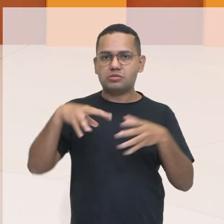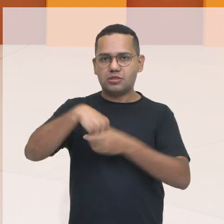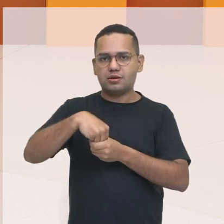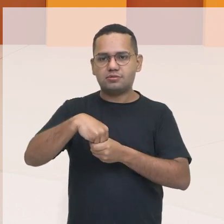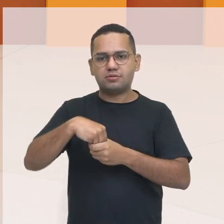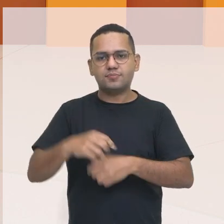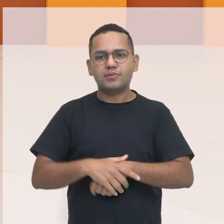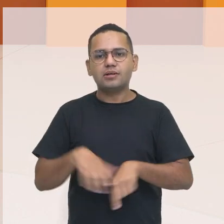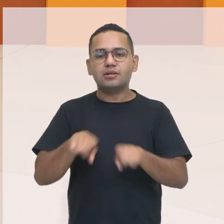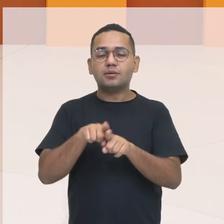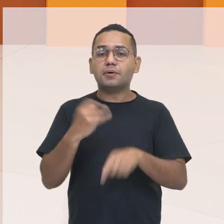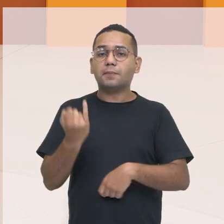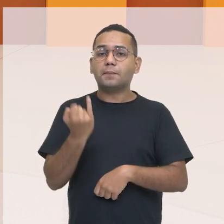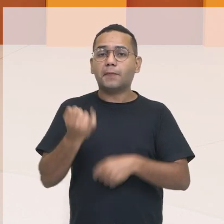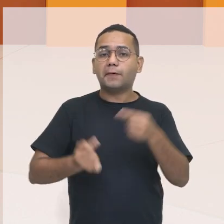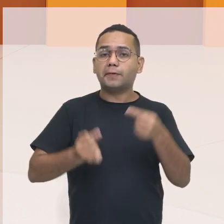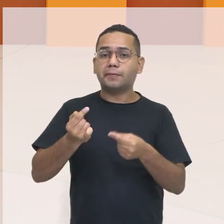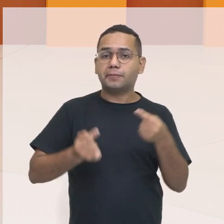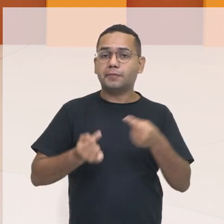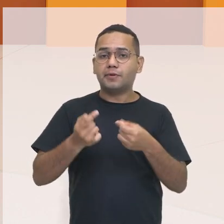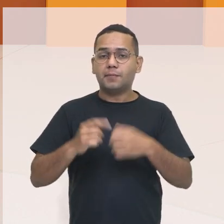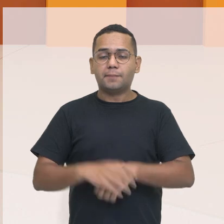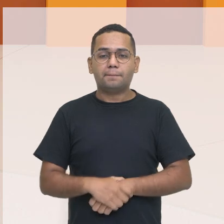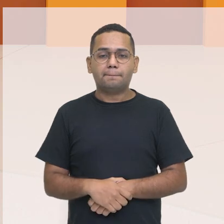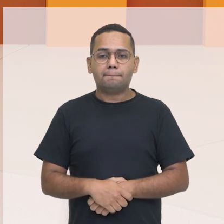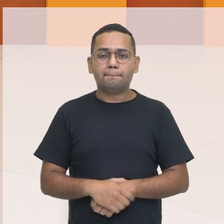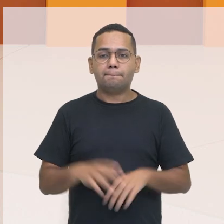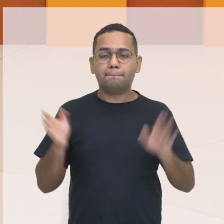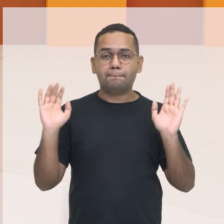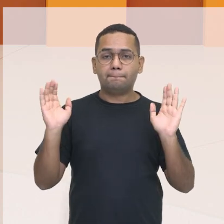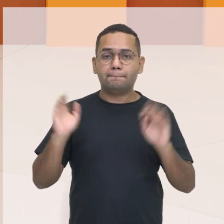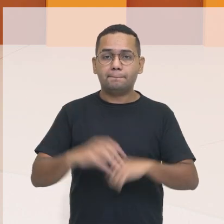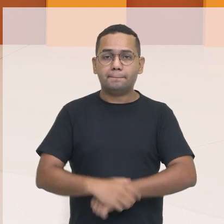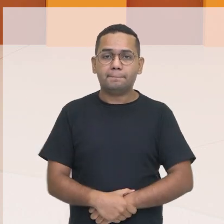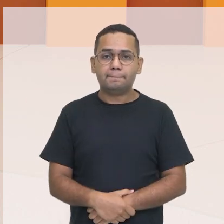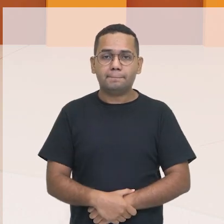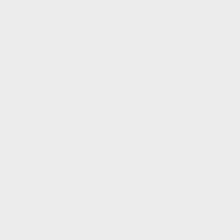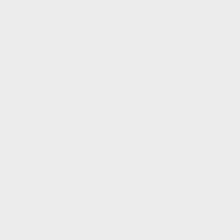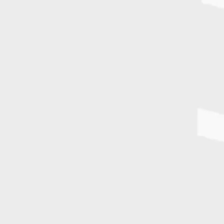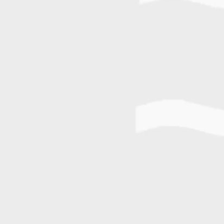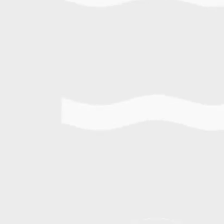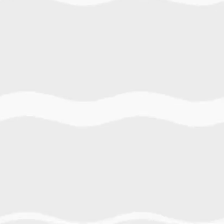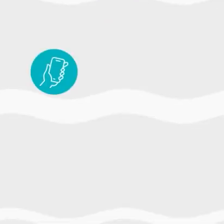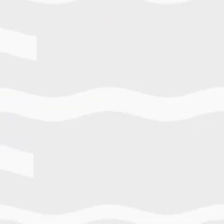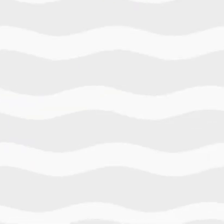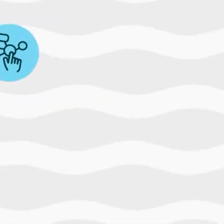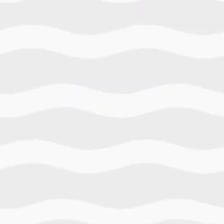importância de discutirmos cada vez mais esse assunto aí. Até a próxima.